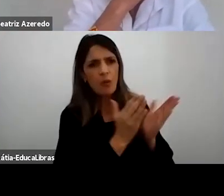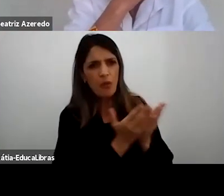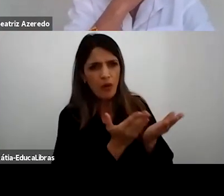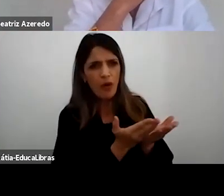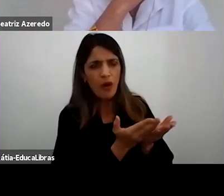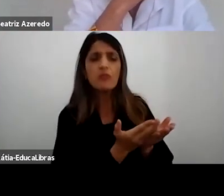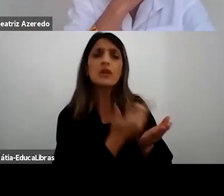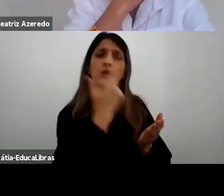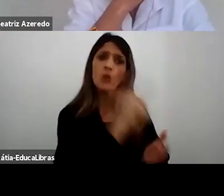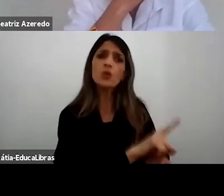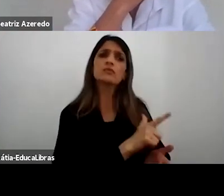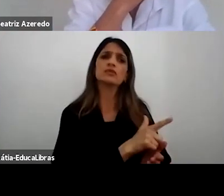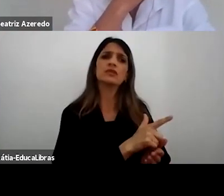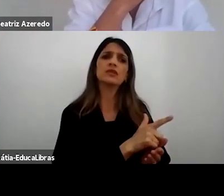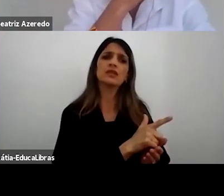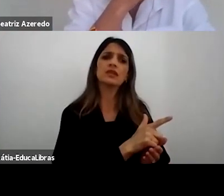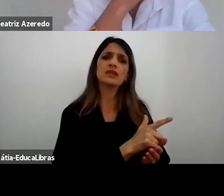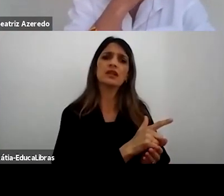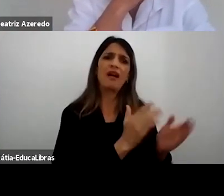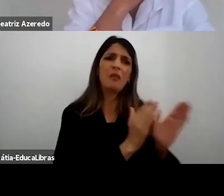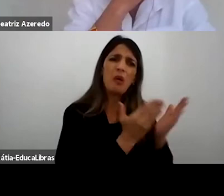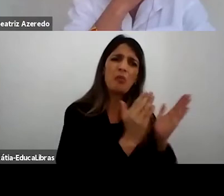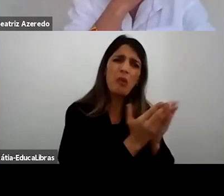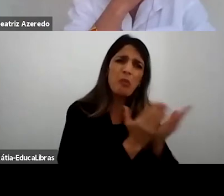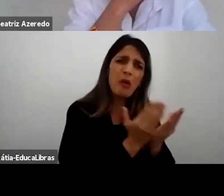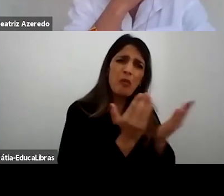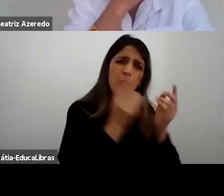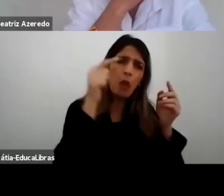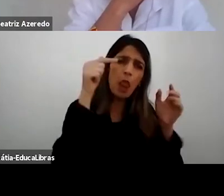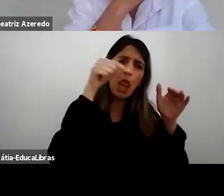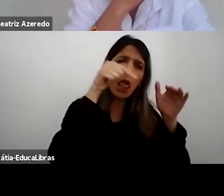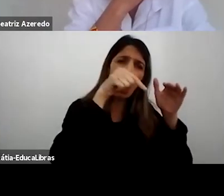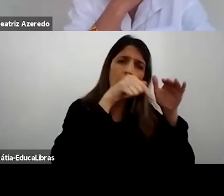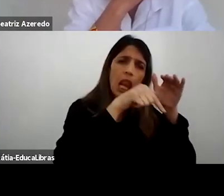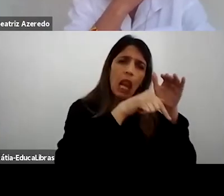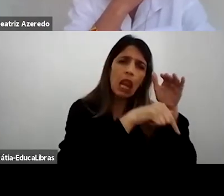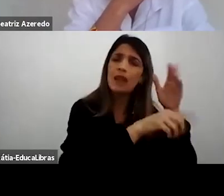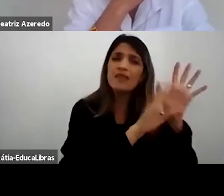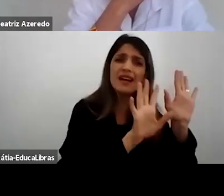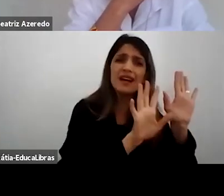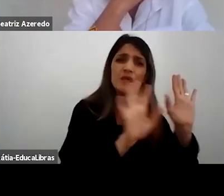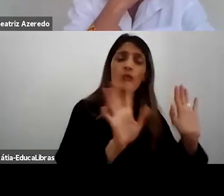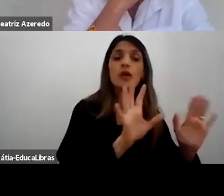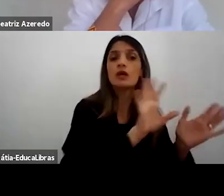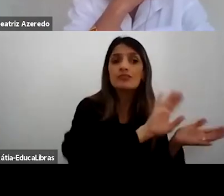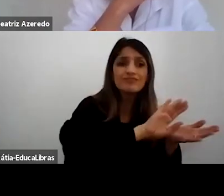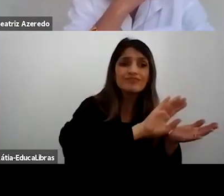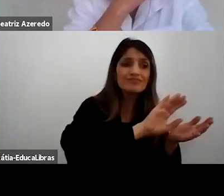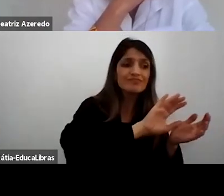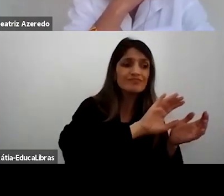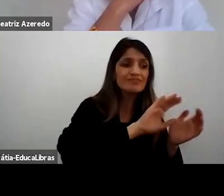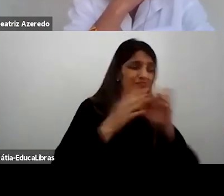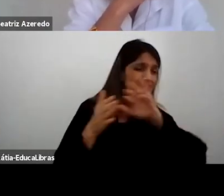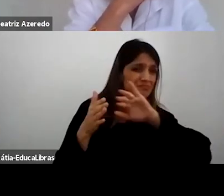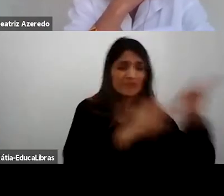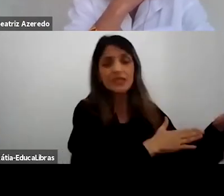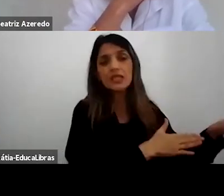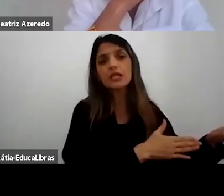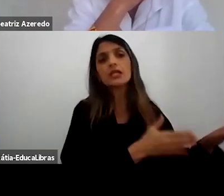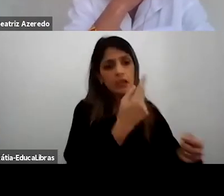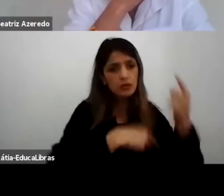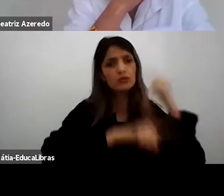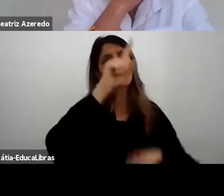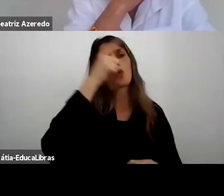também saia da pobreza. Não é justo que a gente ter uma população de 12 milhões de desempregados no Brasil. Então,